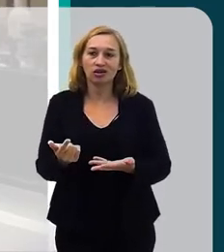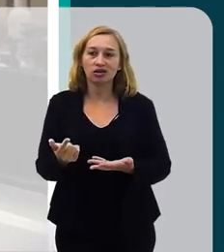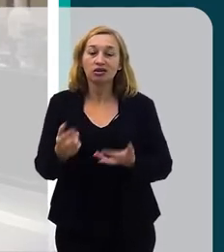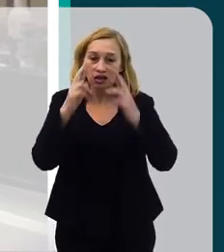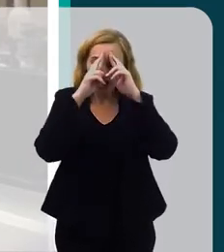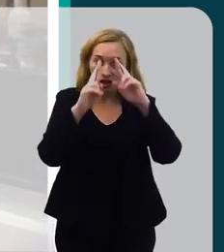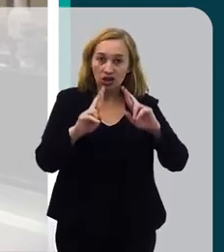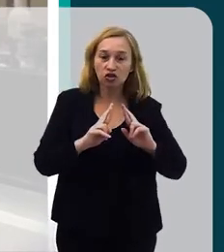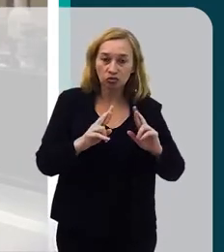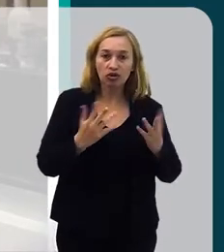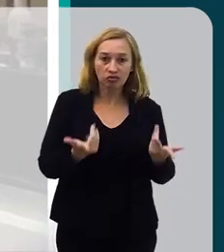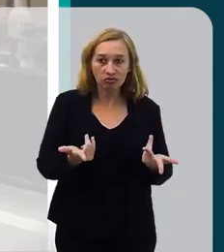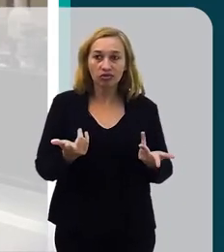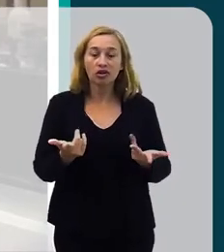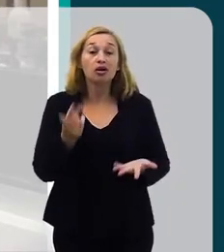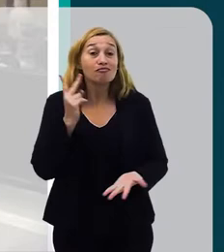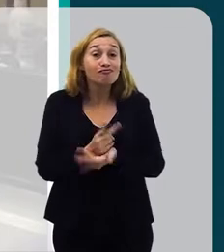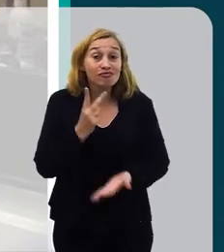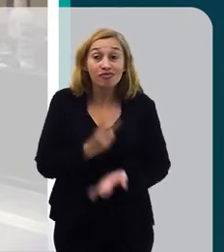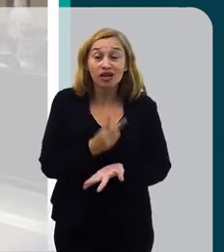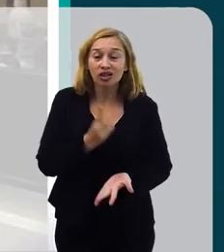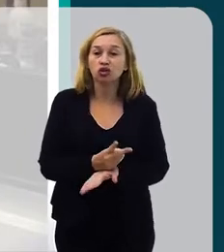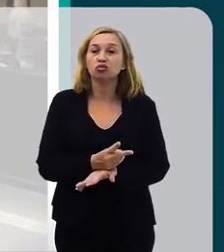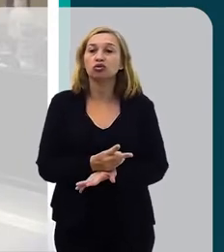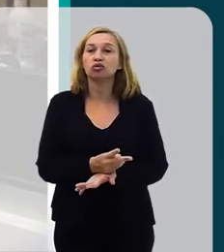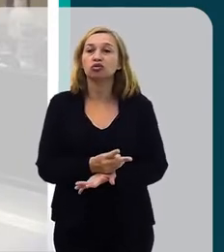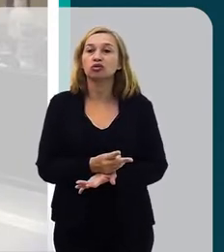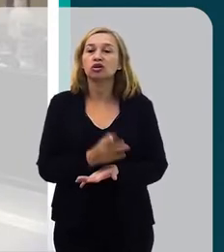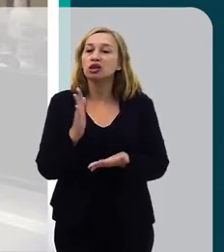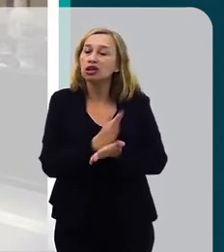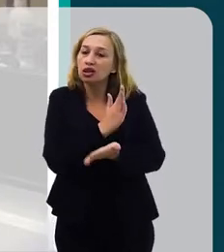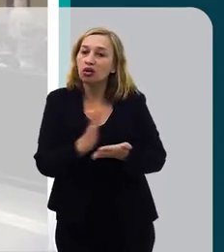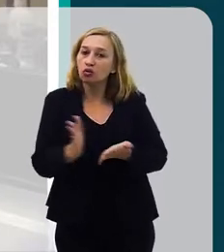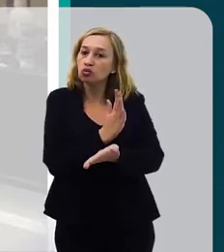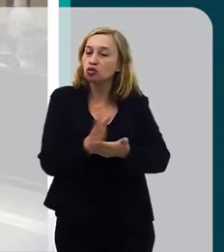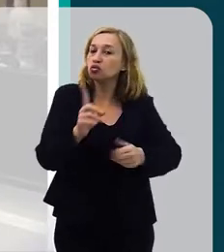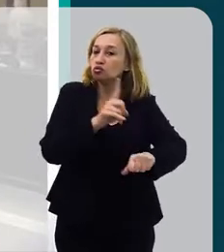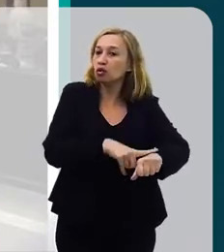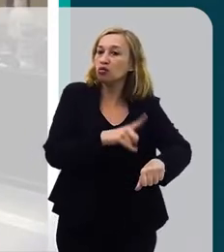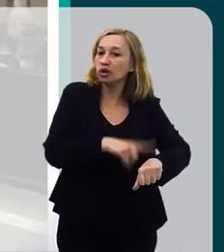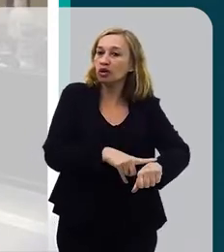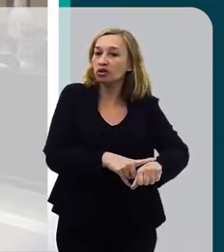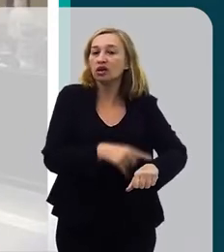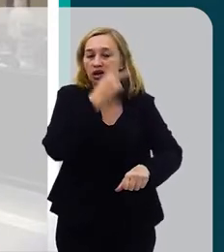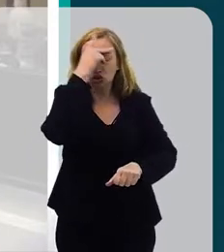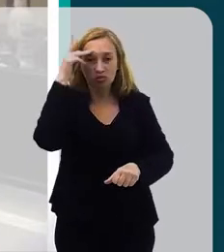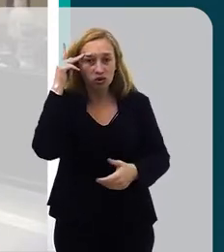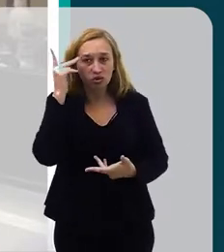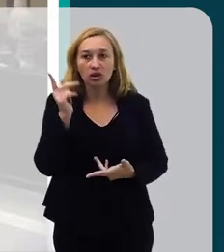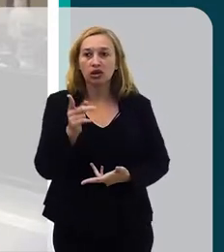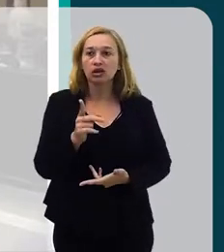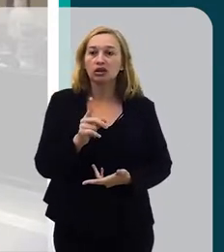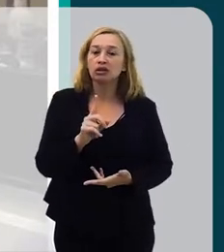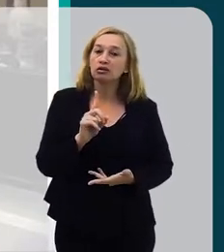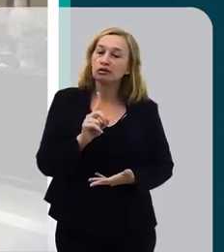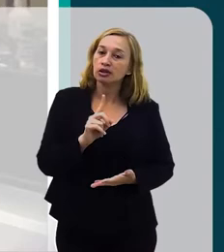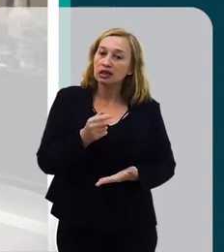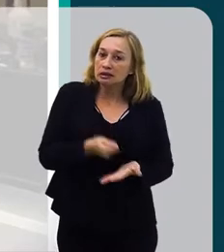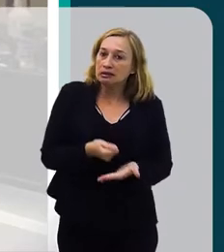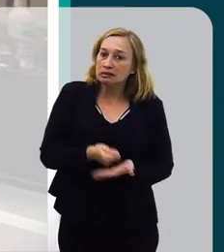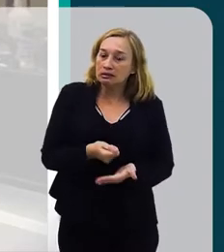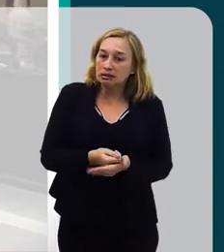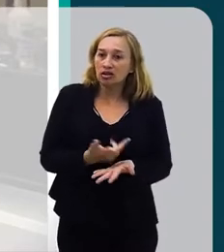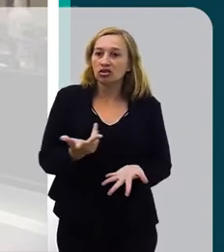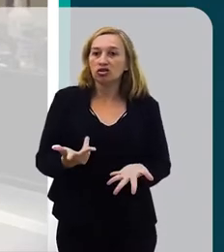dignidade, de trazer o respeito, mesmo que em algumas circunstâncias as pessoas